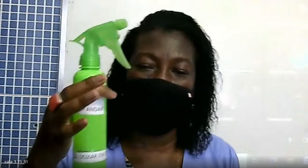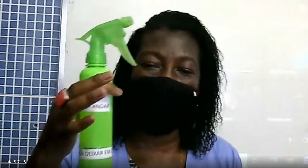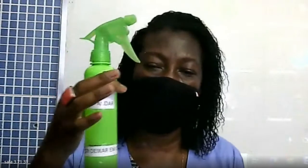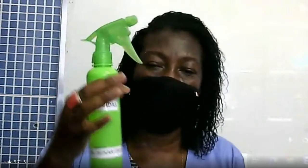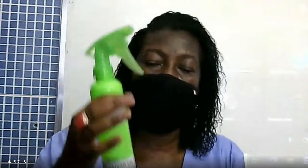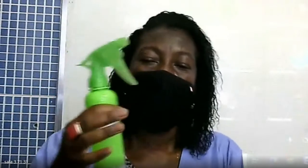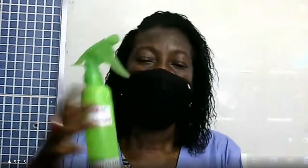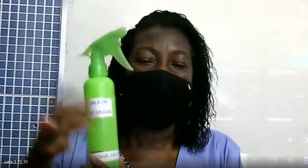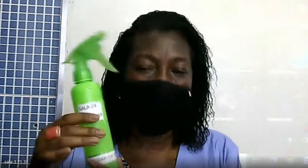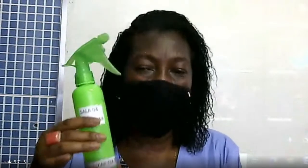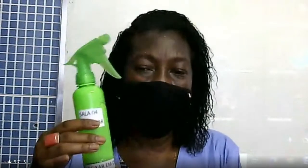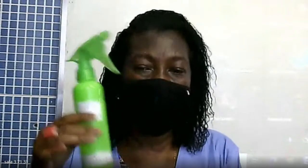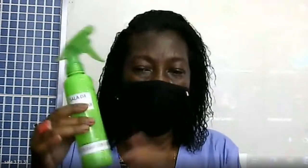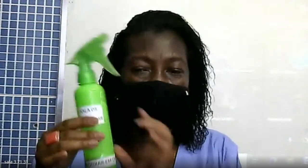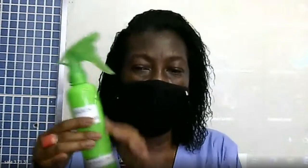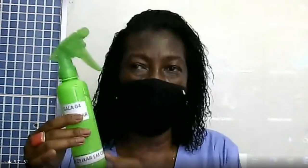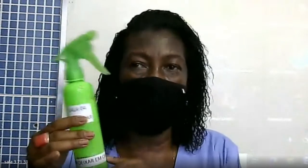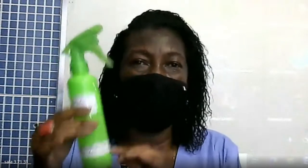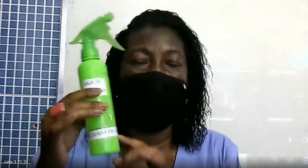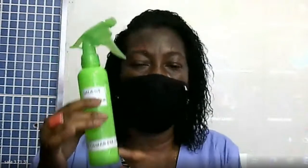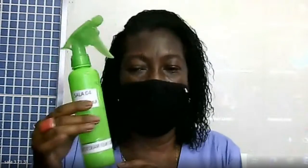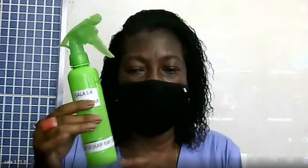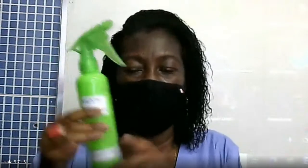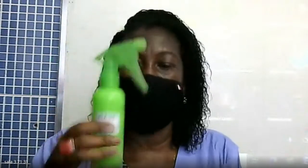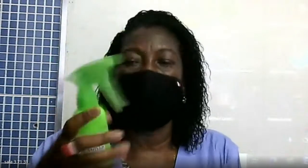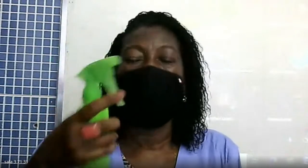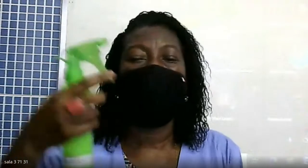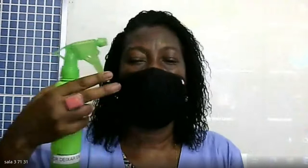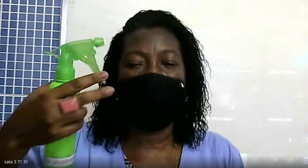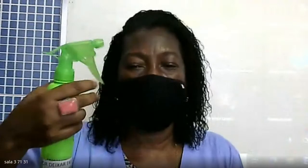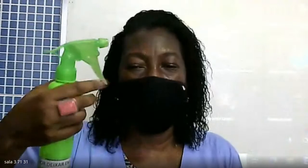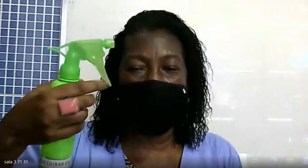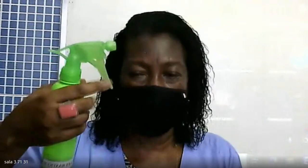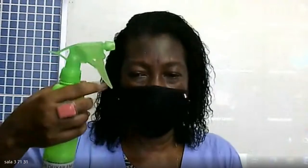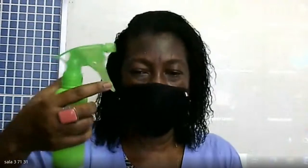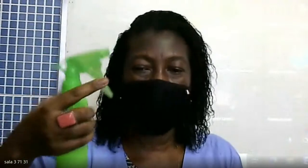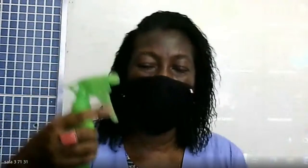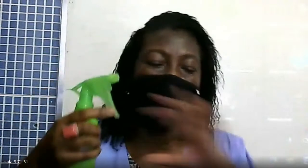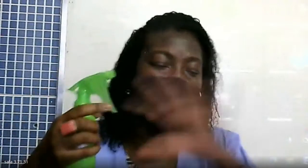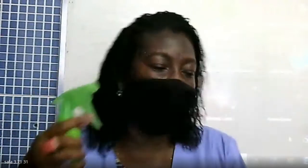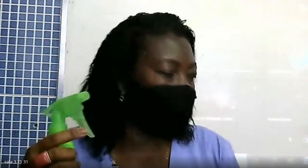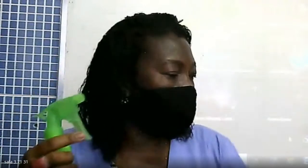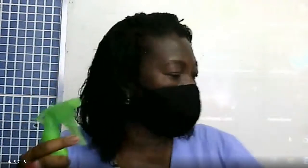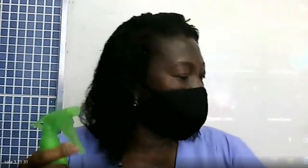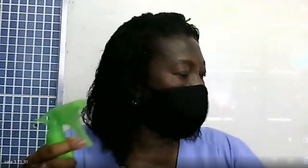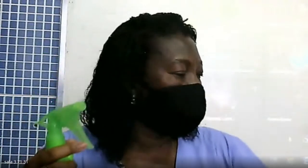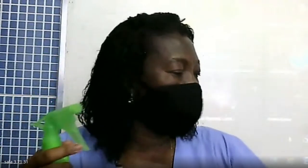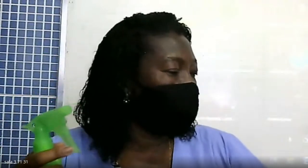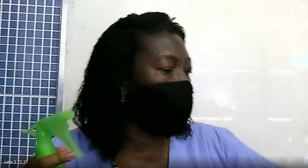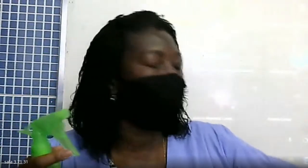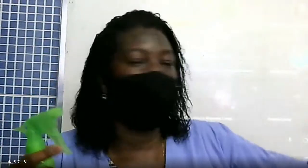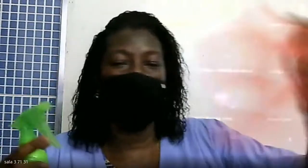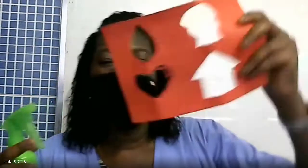borrifadorzinho desse... Tinta guache, botar ela um pouquinho aguada, né? E borrifar ali no molde vazado,